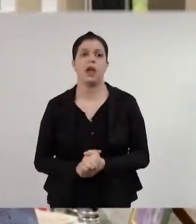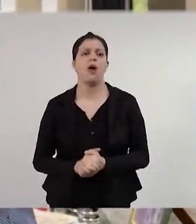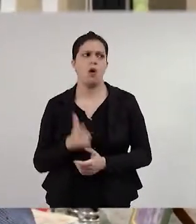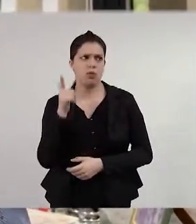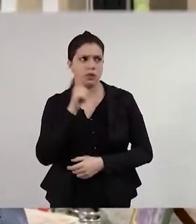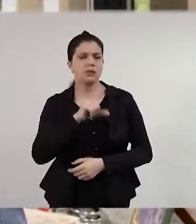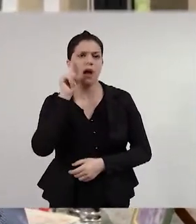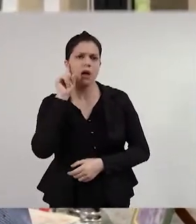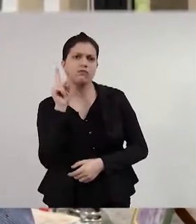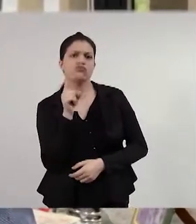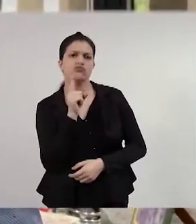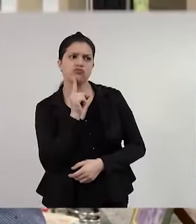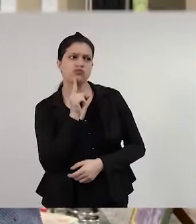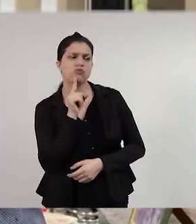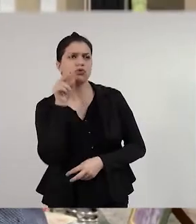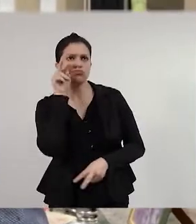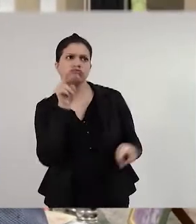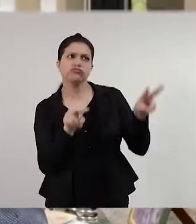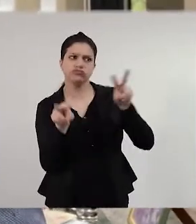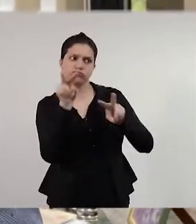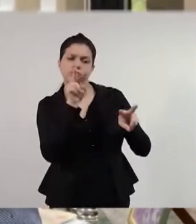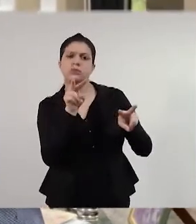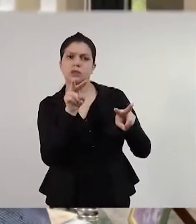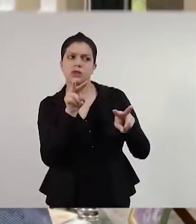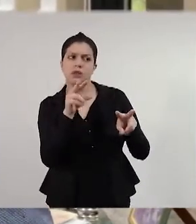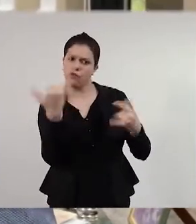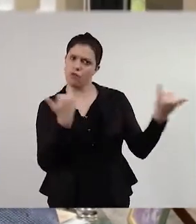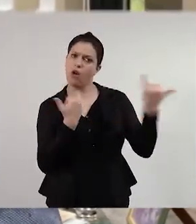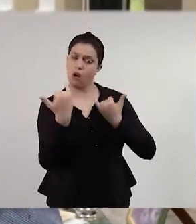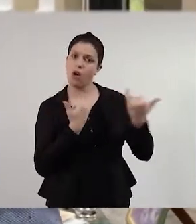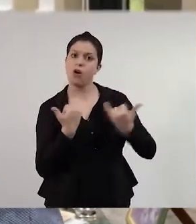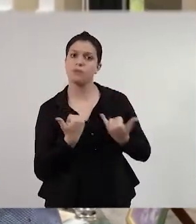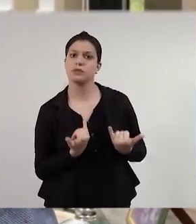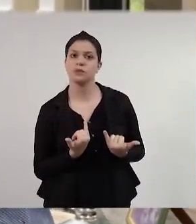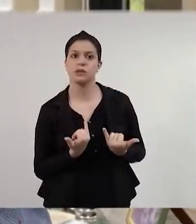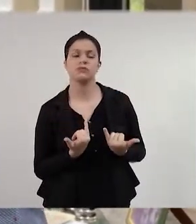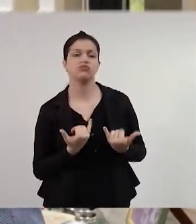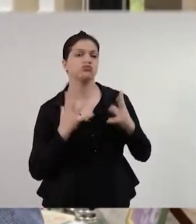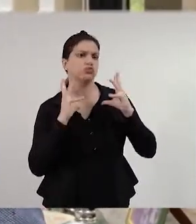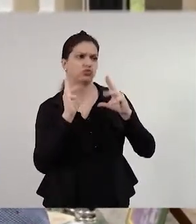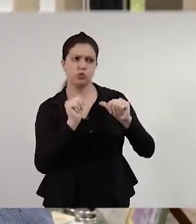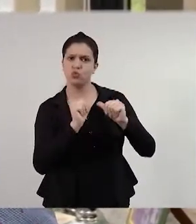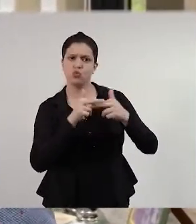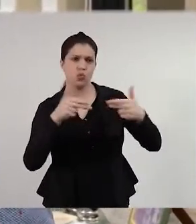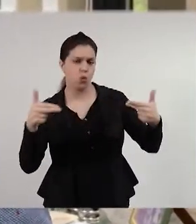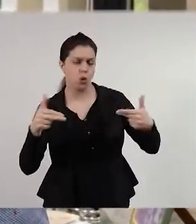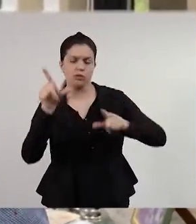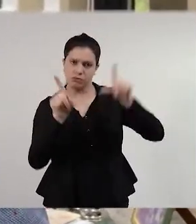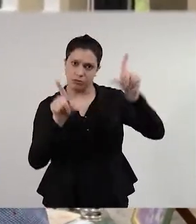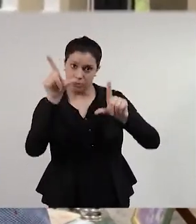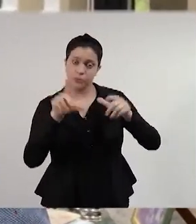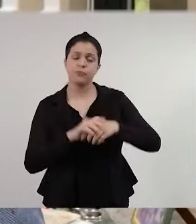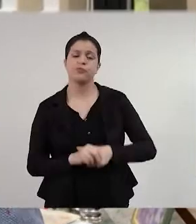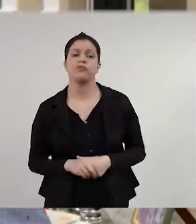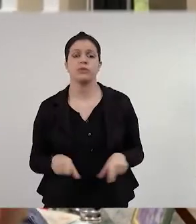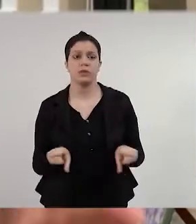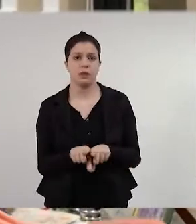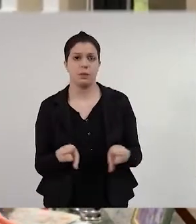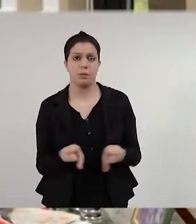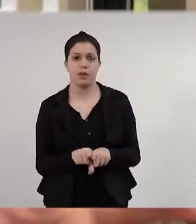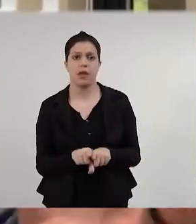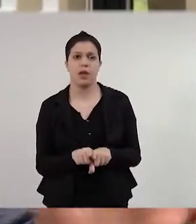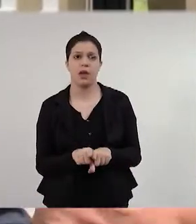para que os surdos possam ter acesso às informações, nos noticiários da TV pública